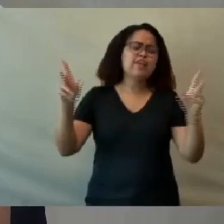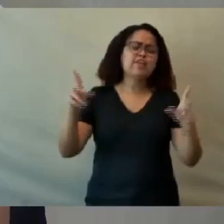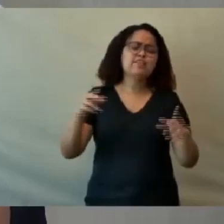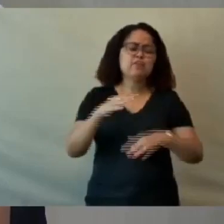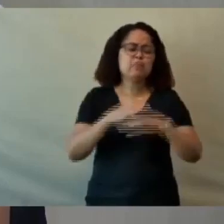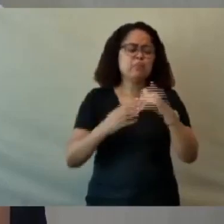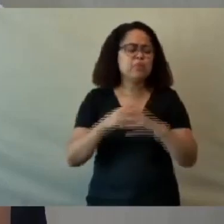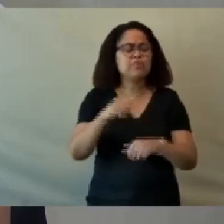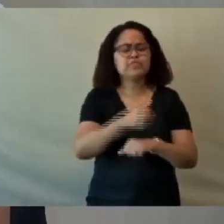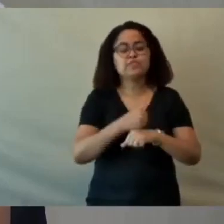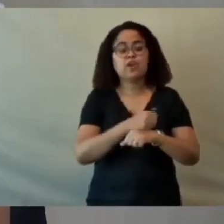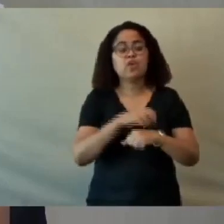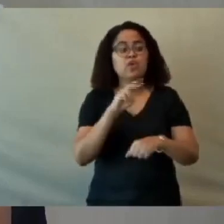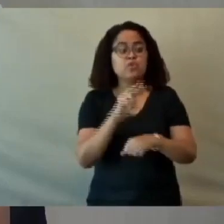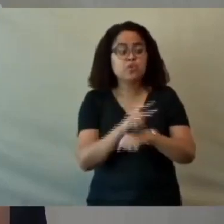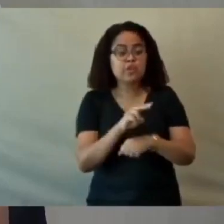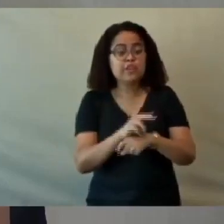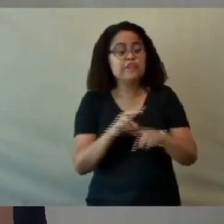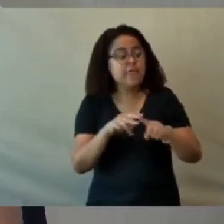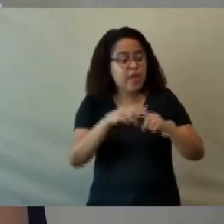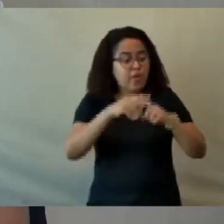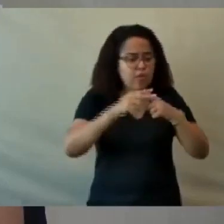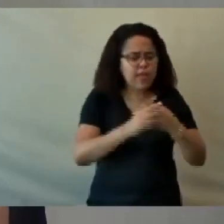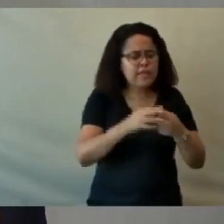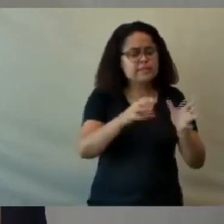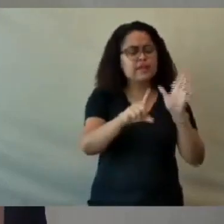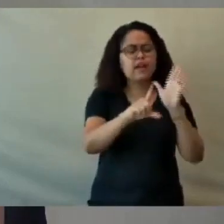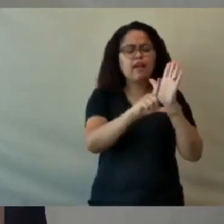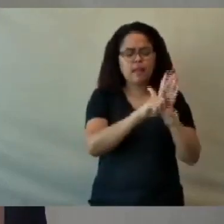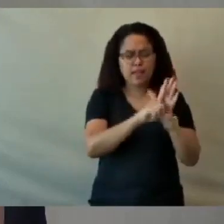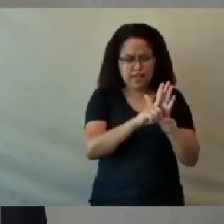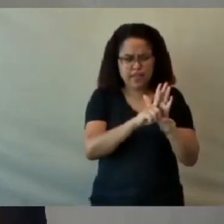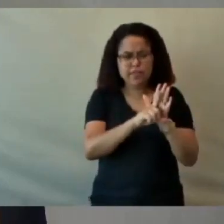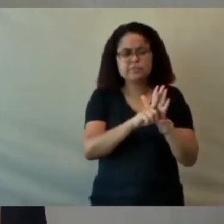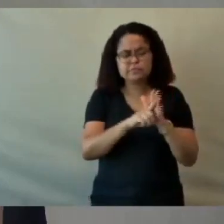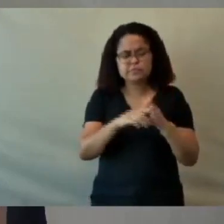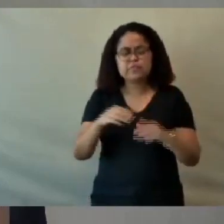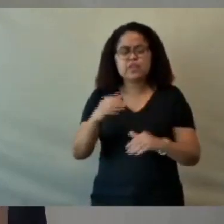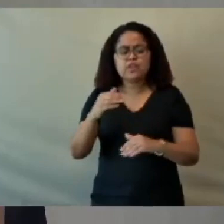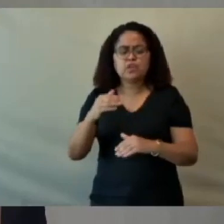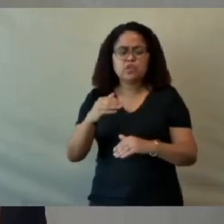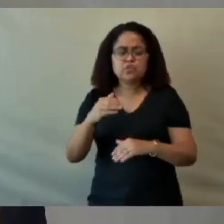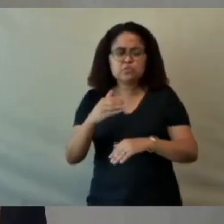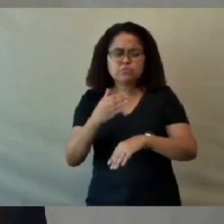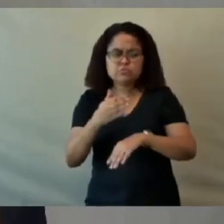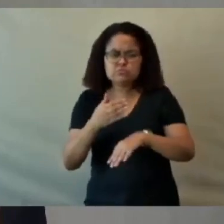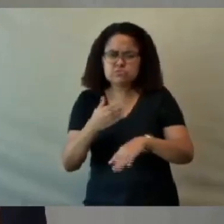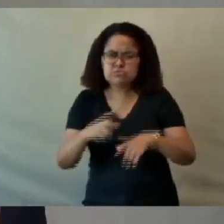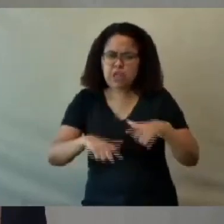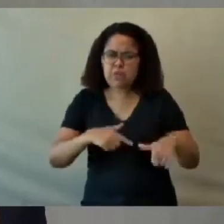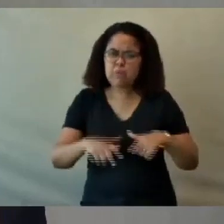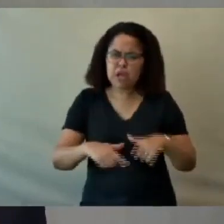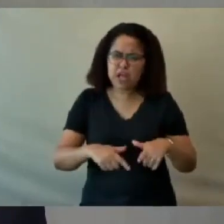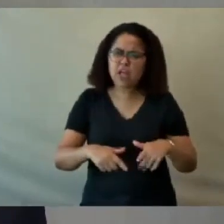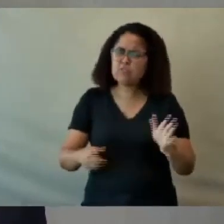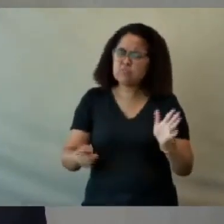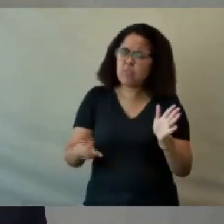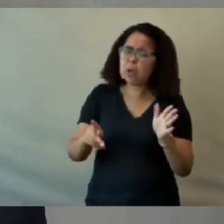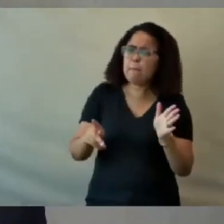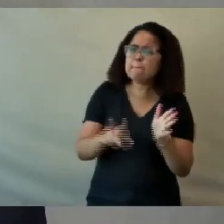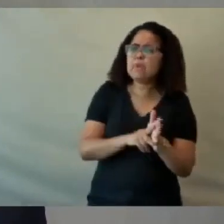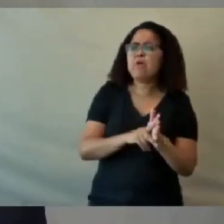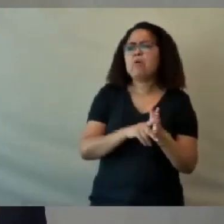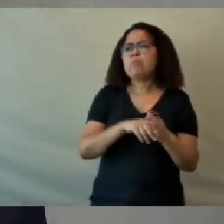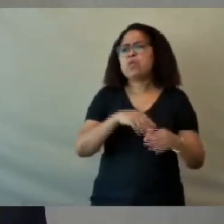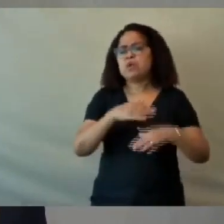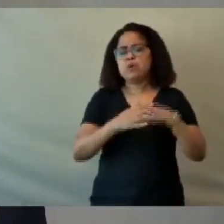seguro tanto no trabalho quanto até na própria profissão que ele busca hoje o cuidador ele não faz só